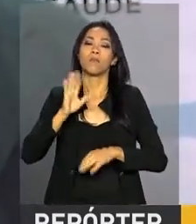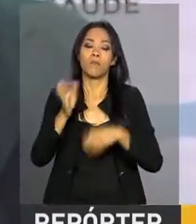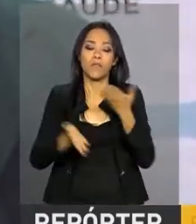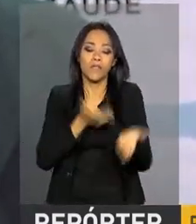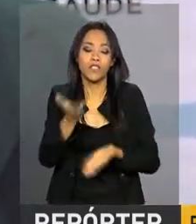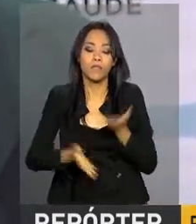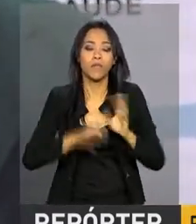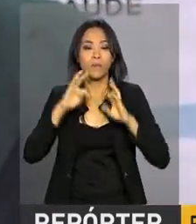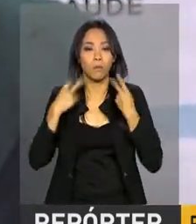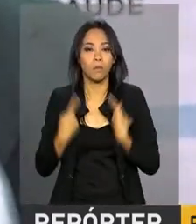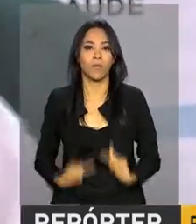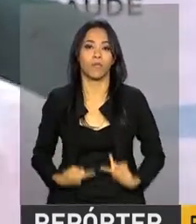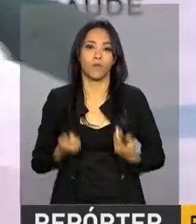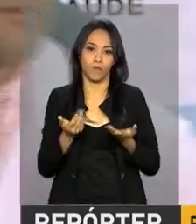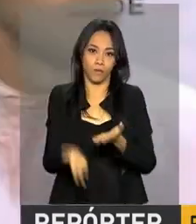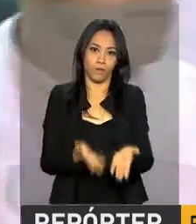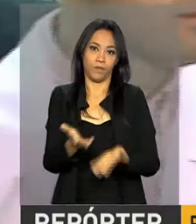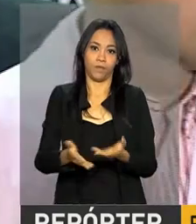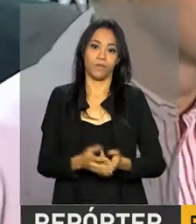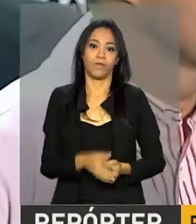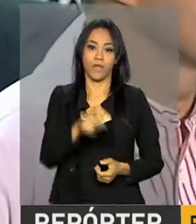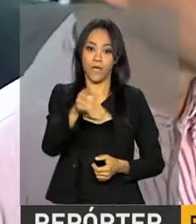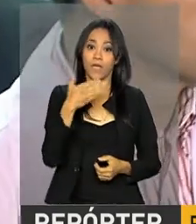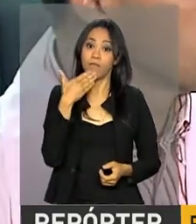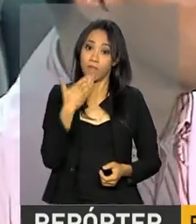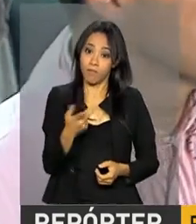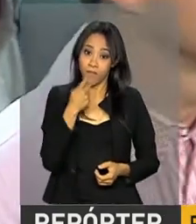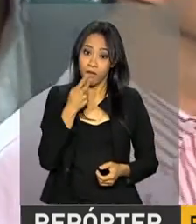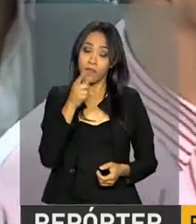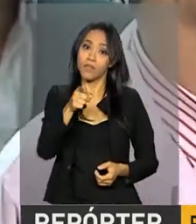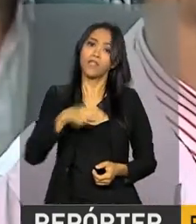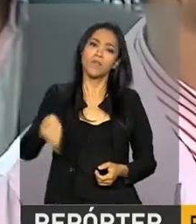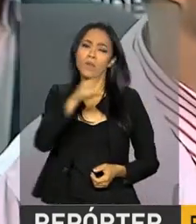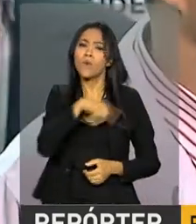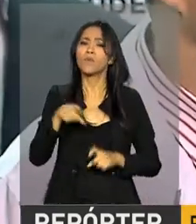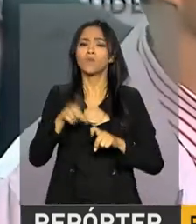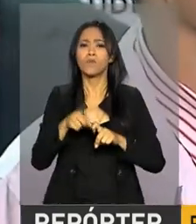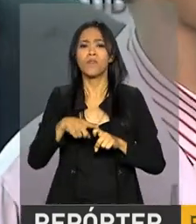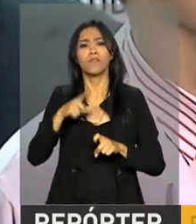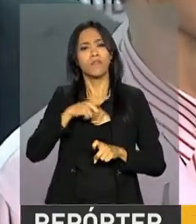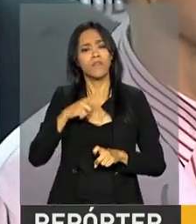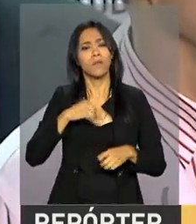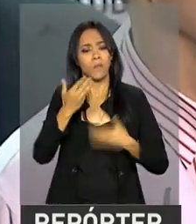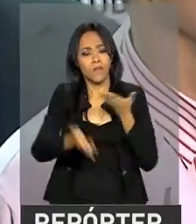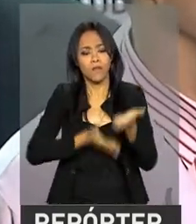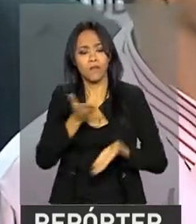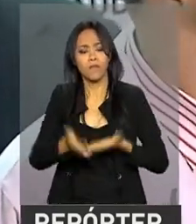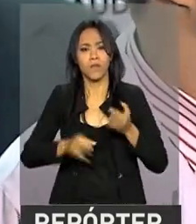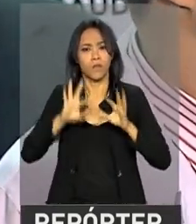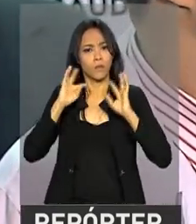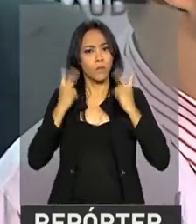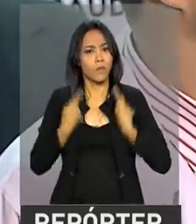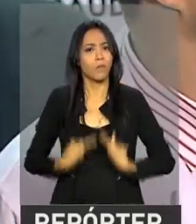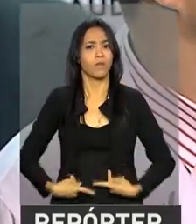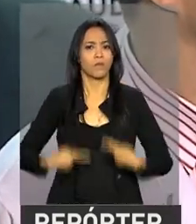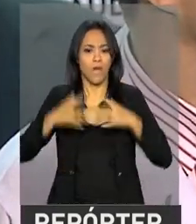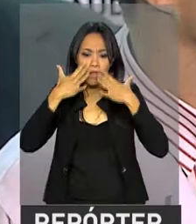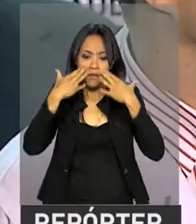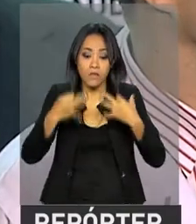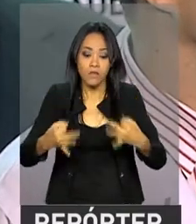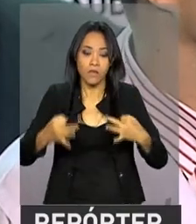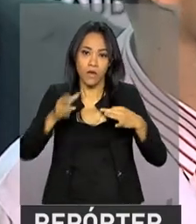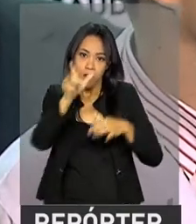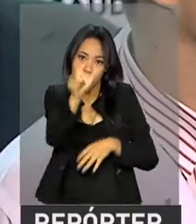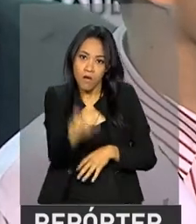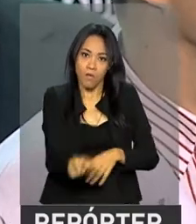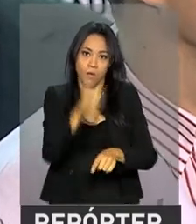que todos os médicos pratiquem, um atendimento humanizado, qualificado, que dê atenção à pessoa